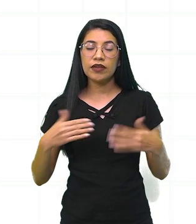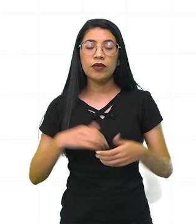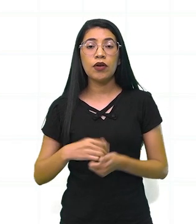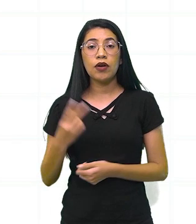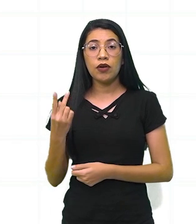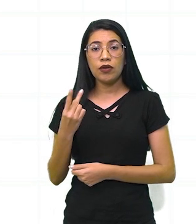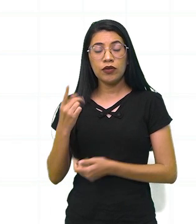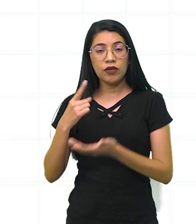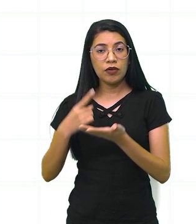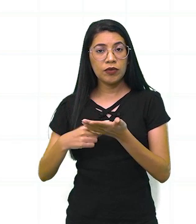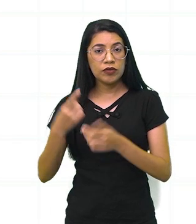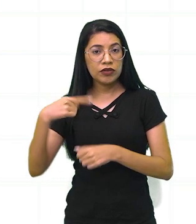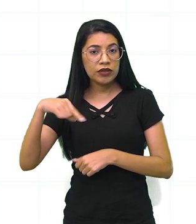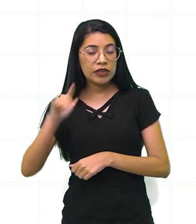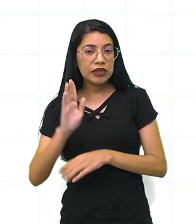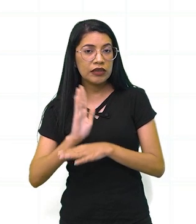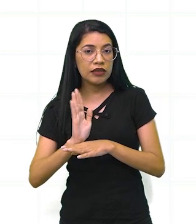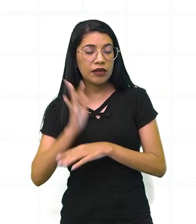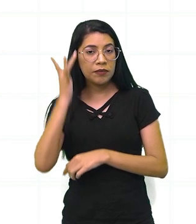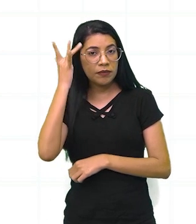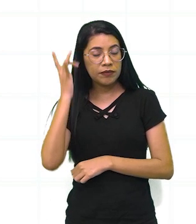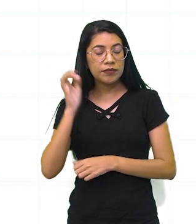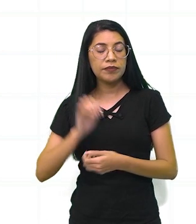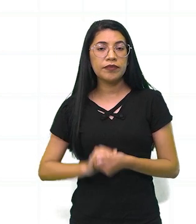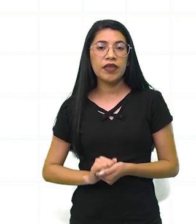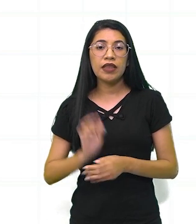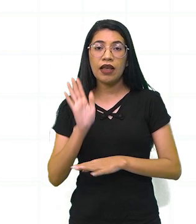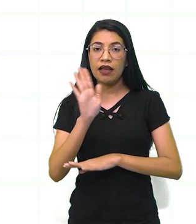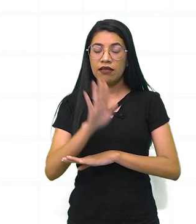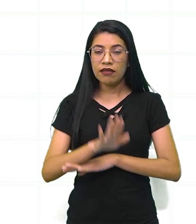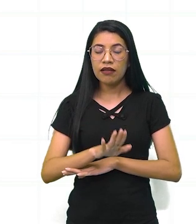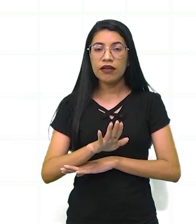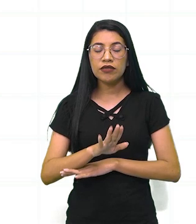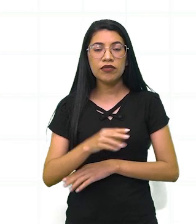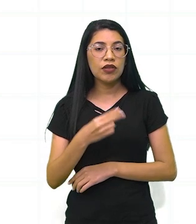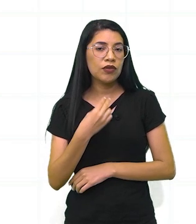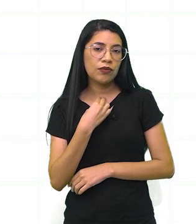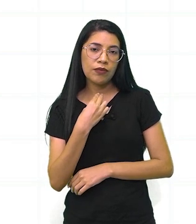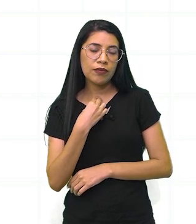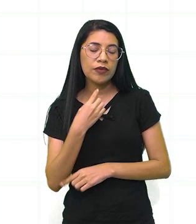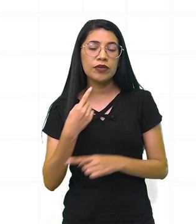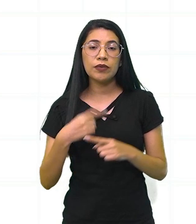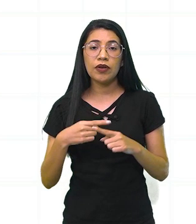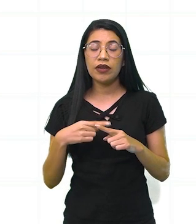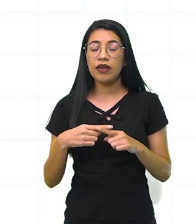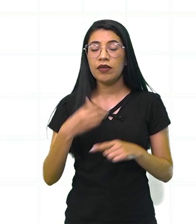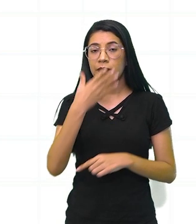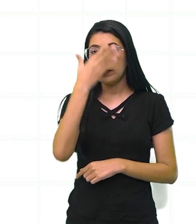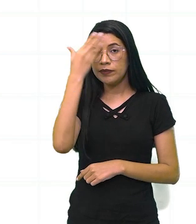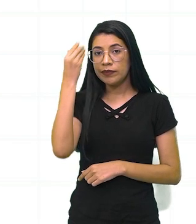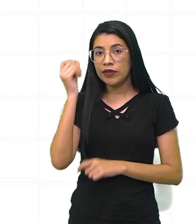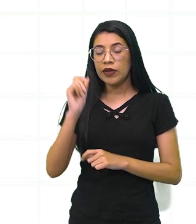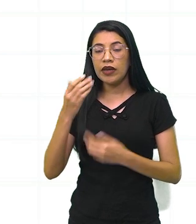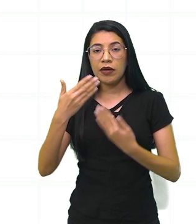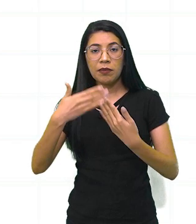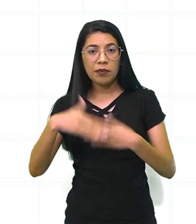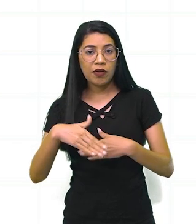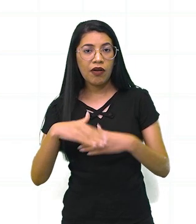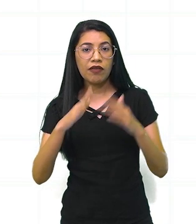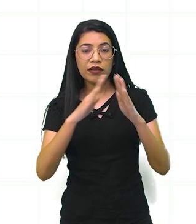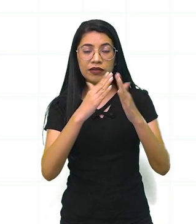combinou de ir no cinema amanhã sessão da tarde não vai dar me esqueci que tem uma prova no